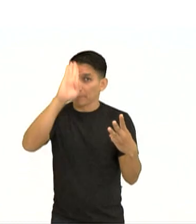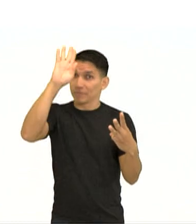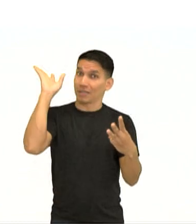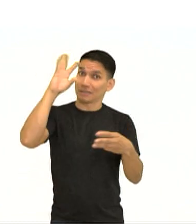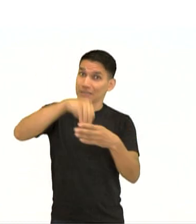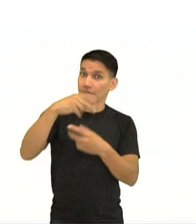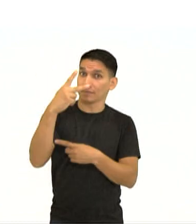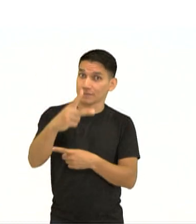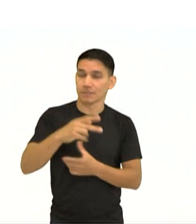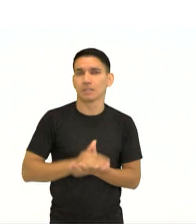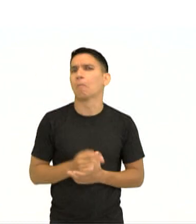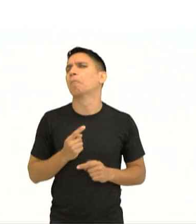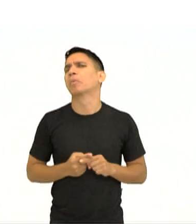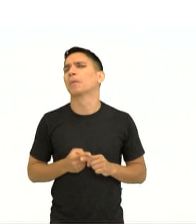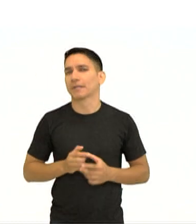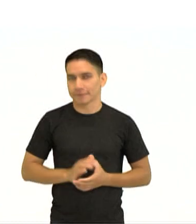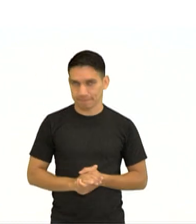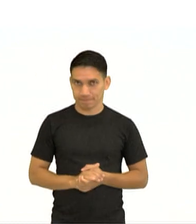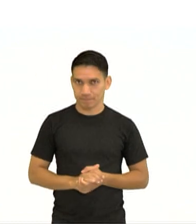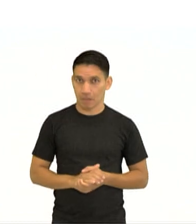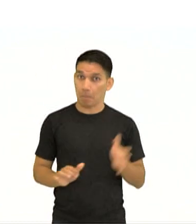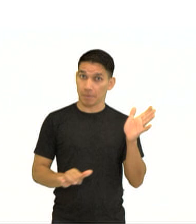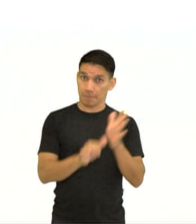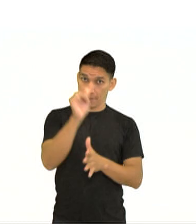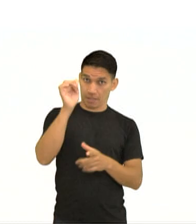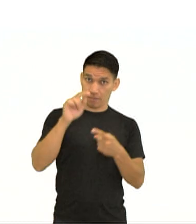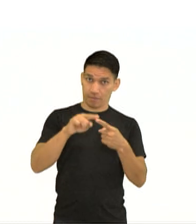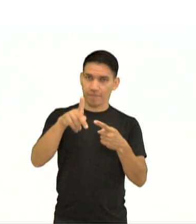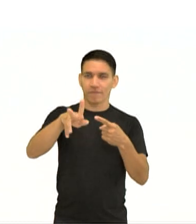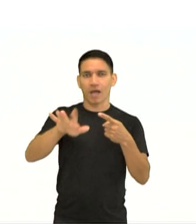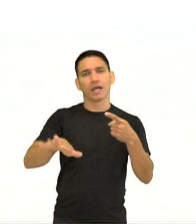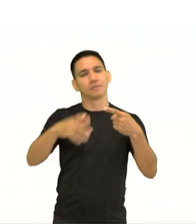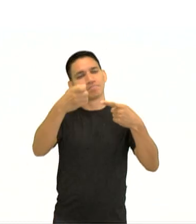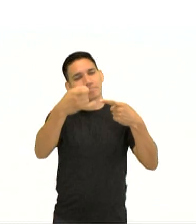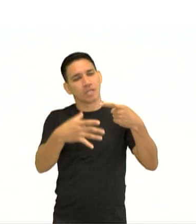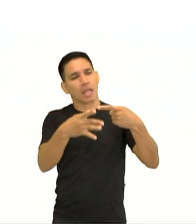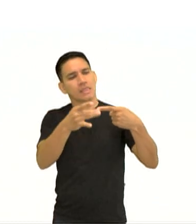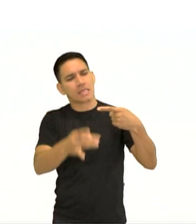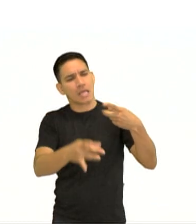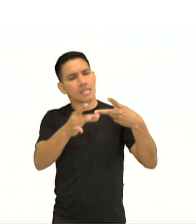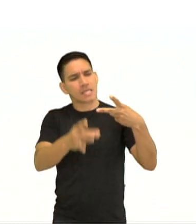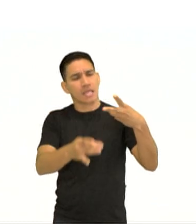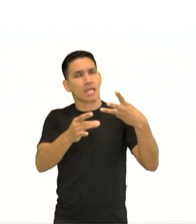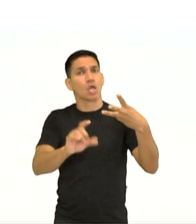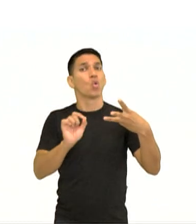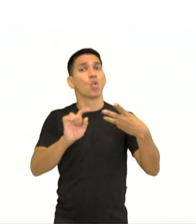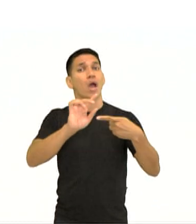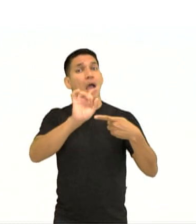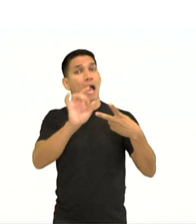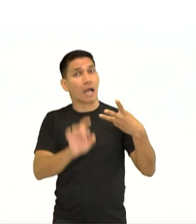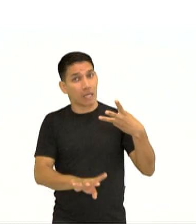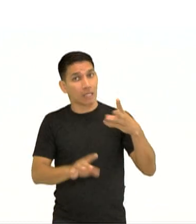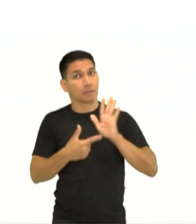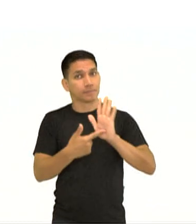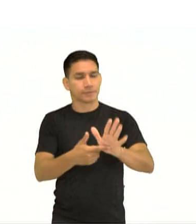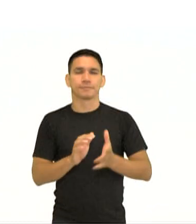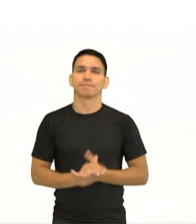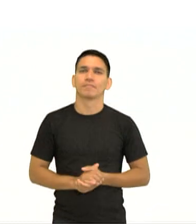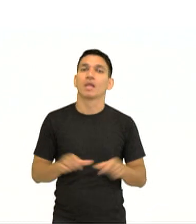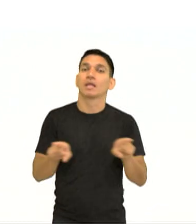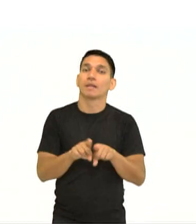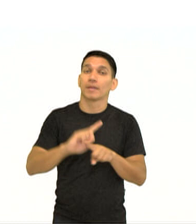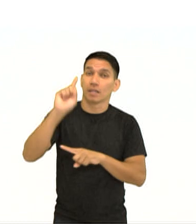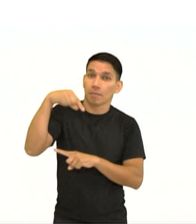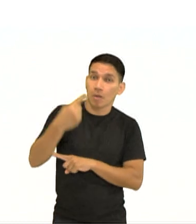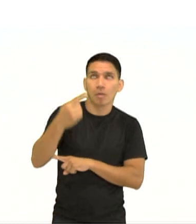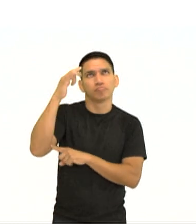em você? Por quê? Então, primeiro você vai descrever aquelas 3 almas, o que cada uma delas representa, e depois você vai pensar